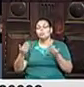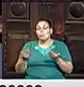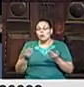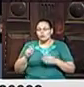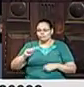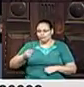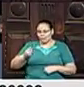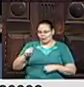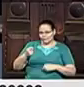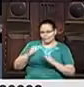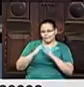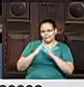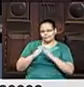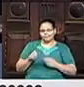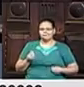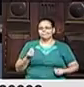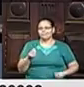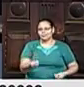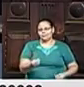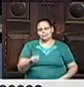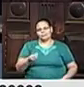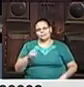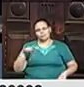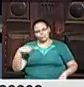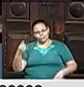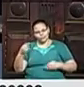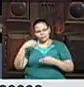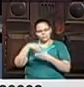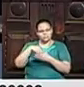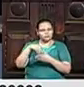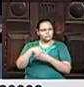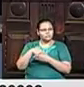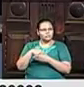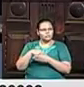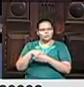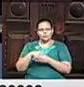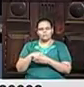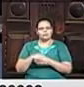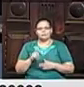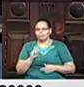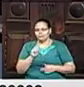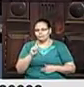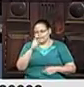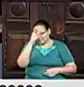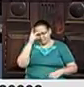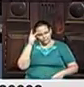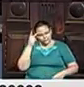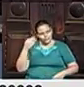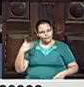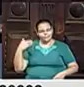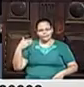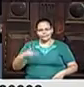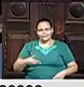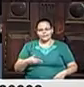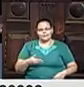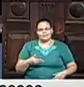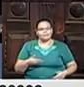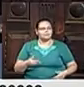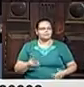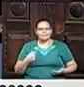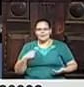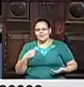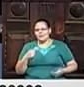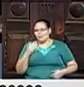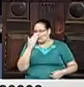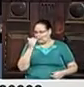chaves imediatamente após as eleições, para que não venha alguém aqui, num ato de